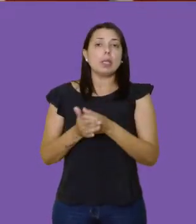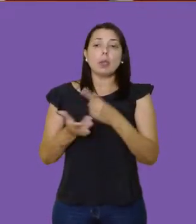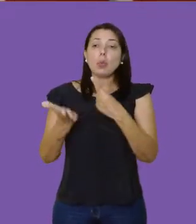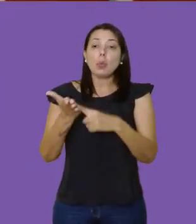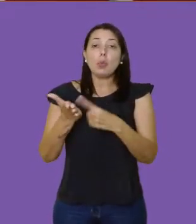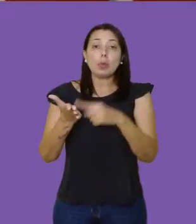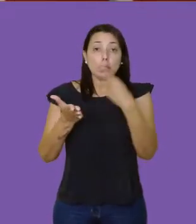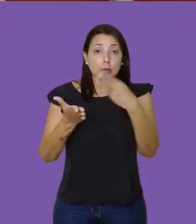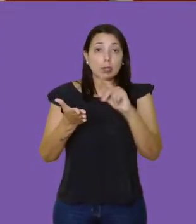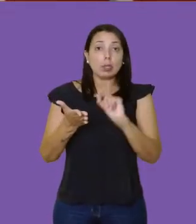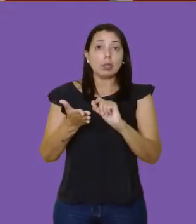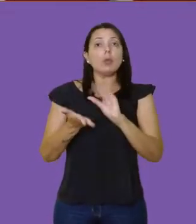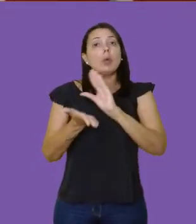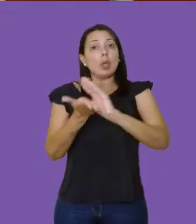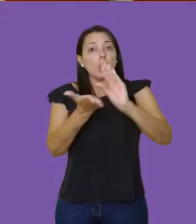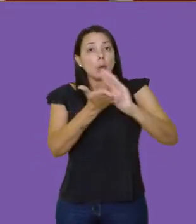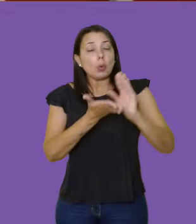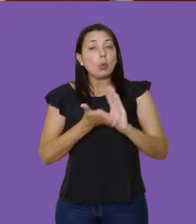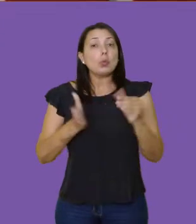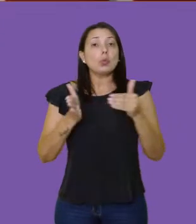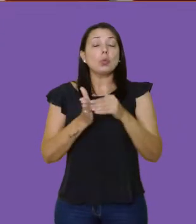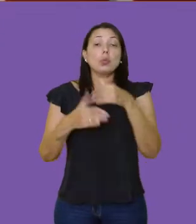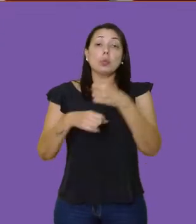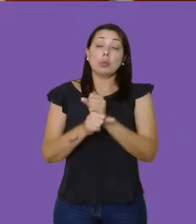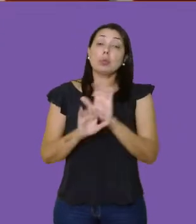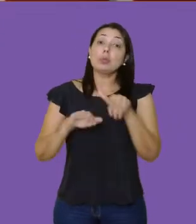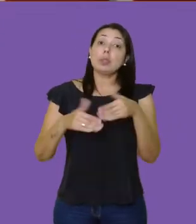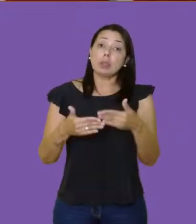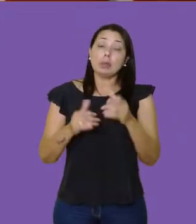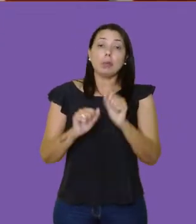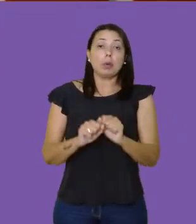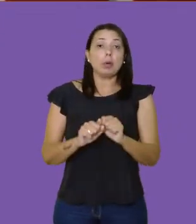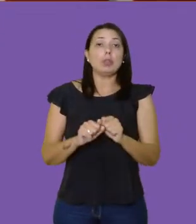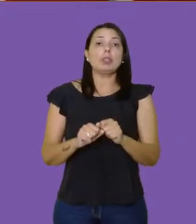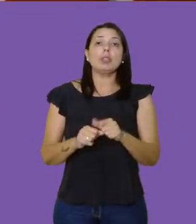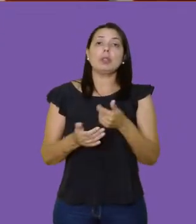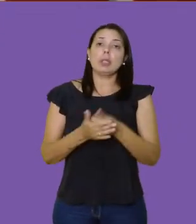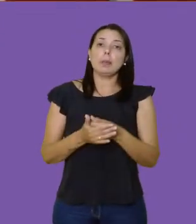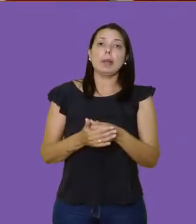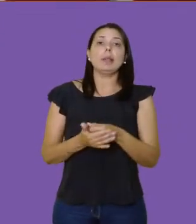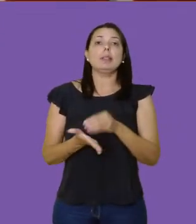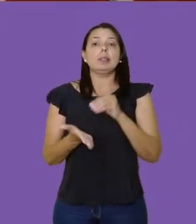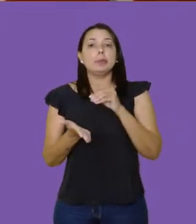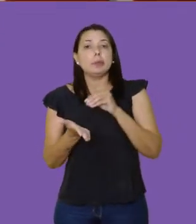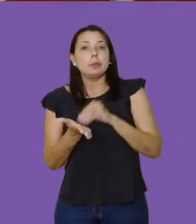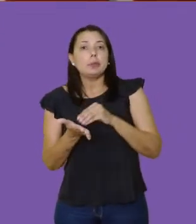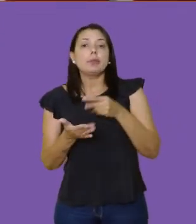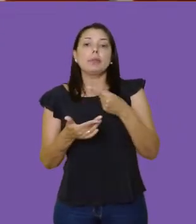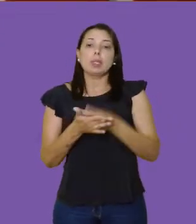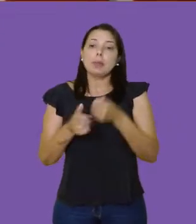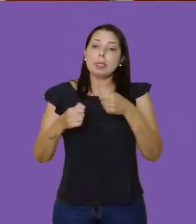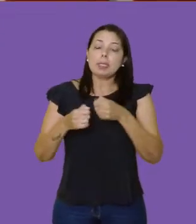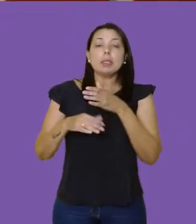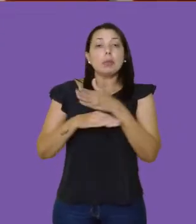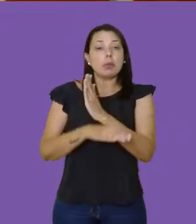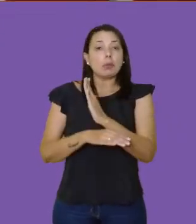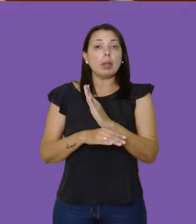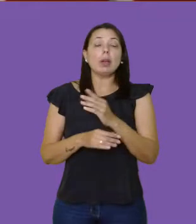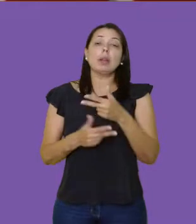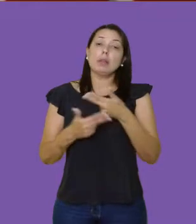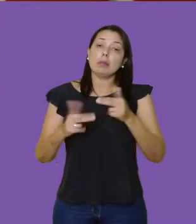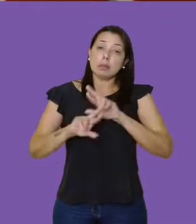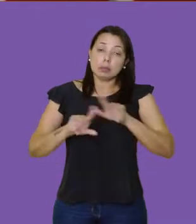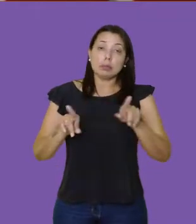com esses recursos nos últimos anos. Então, eles não podem mais ser penalizados, prestações de contas têm que ser aprovadas e tudo